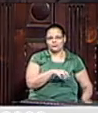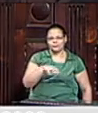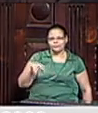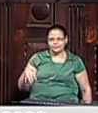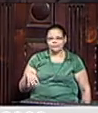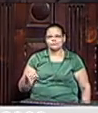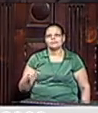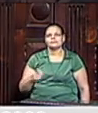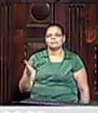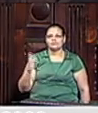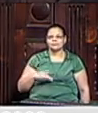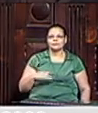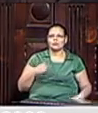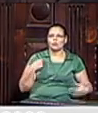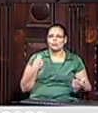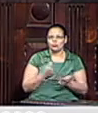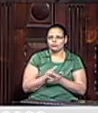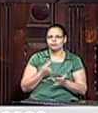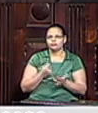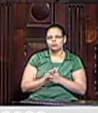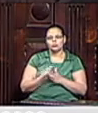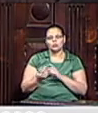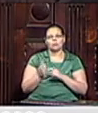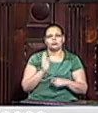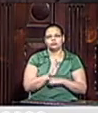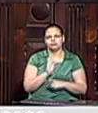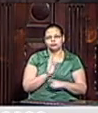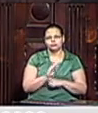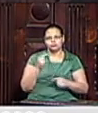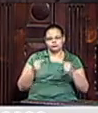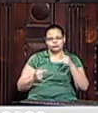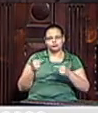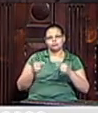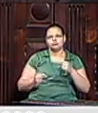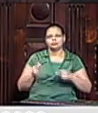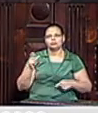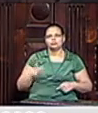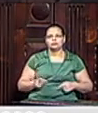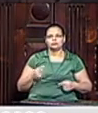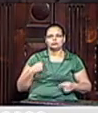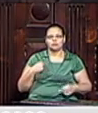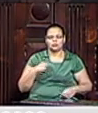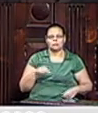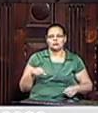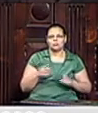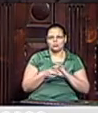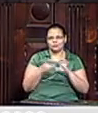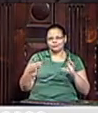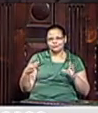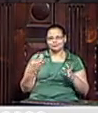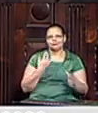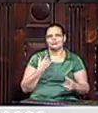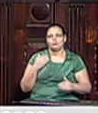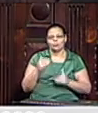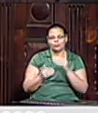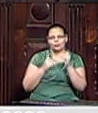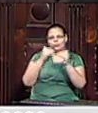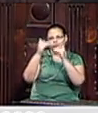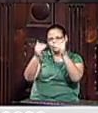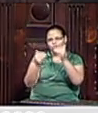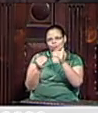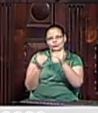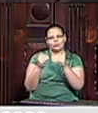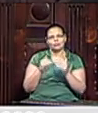que vêm comprando apoio parlamentar e comprometendo a nossa democracia num processo